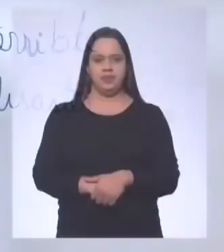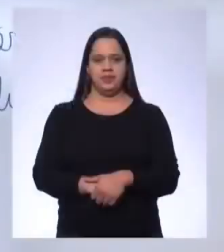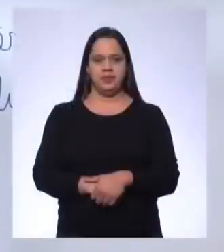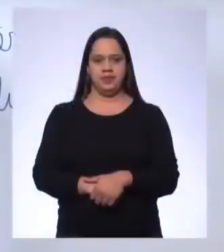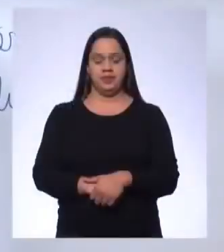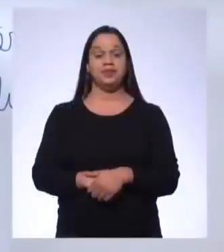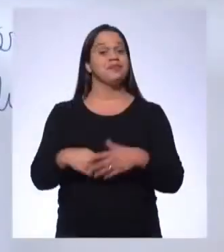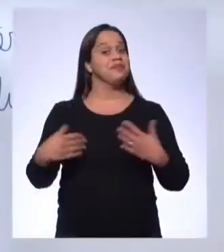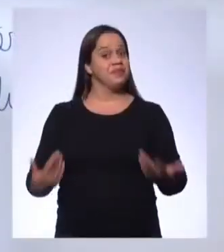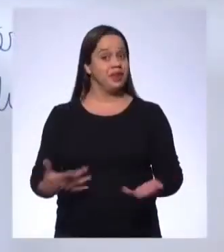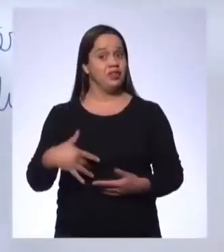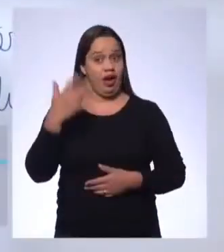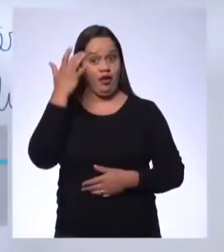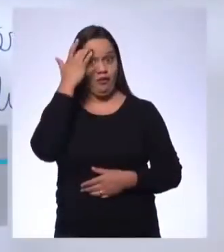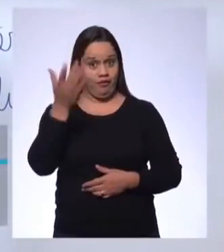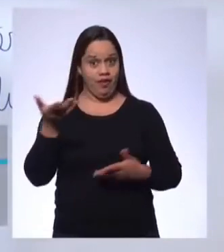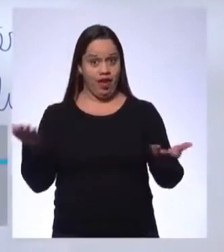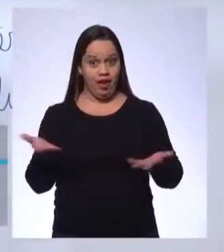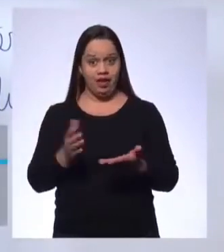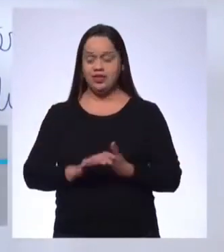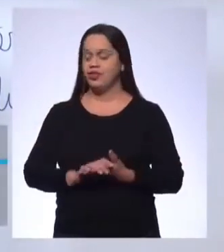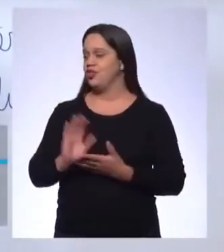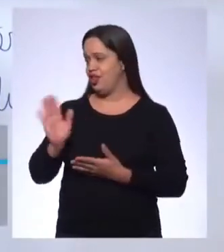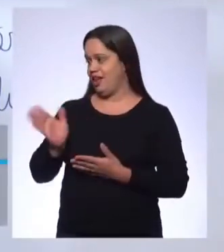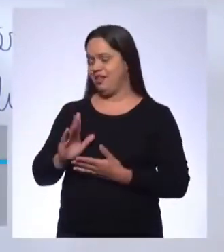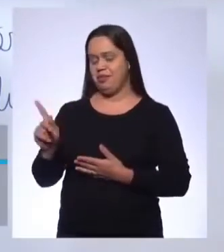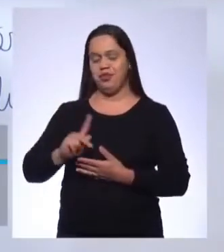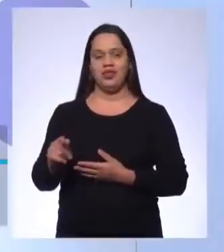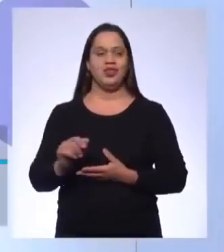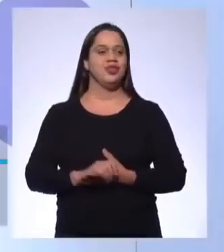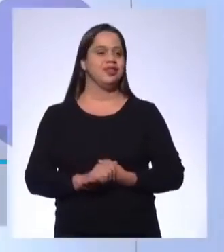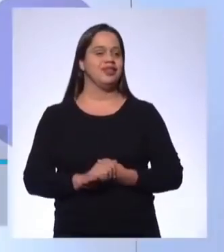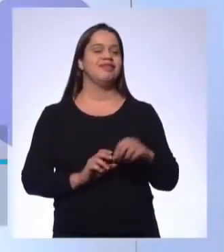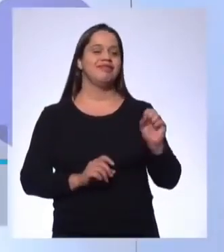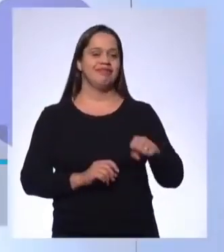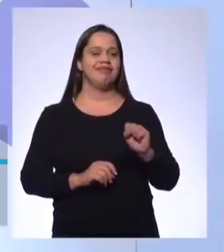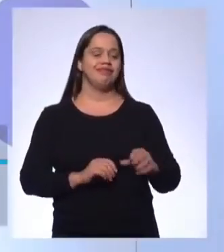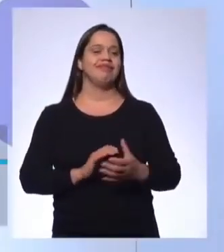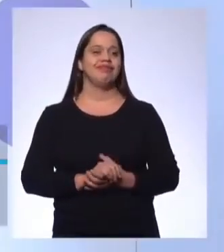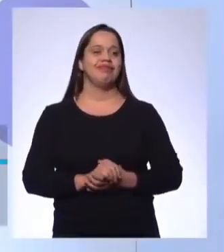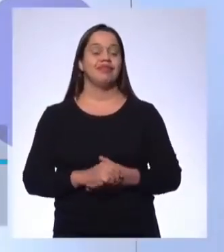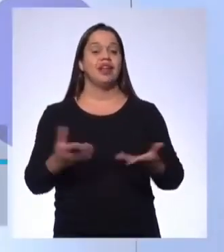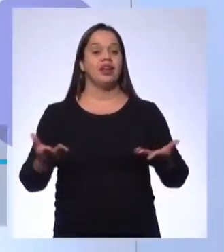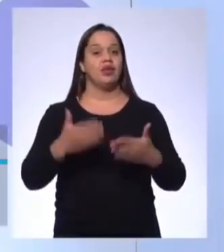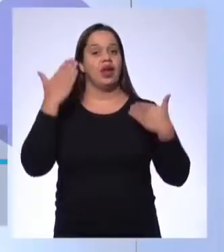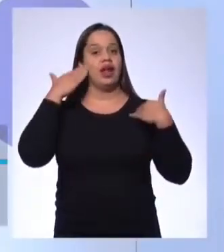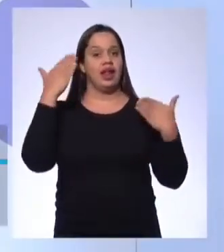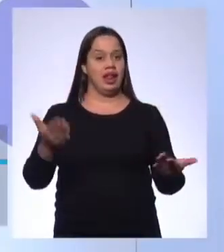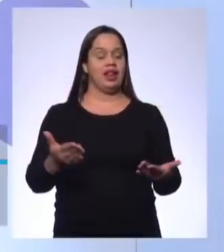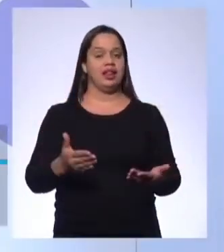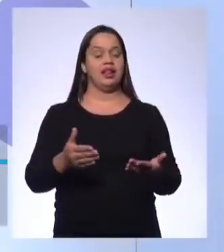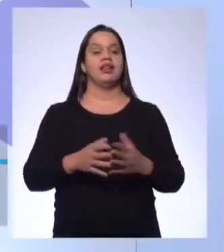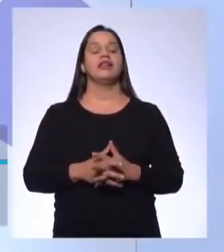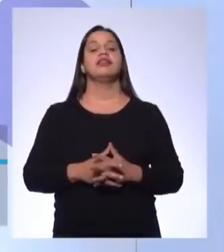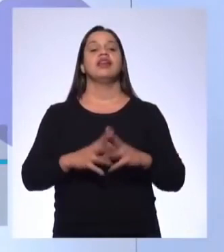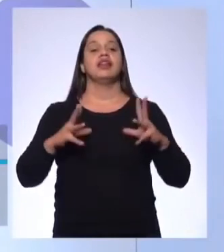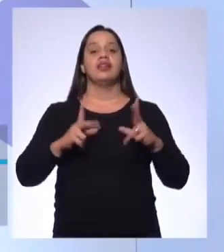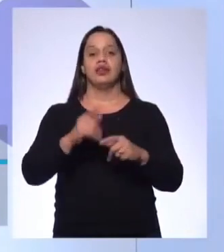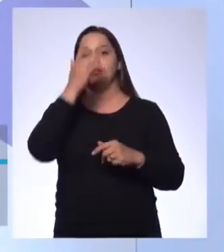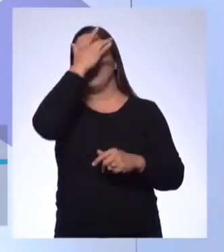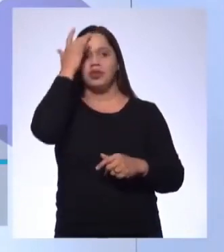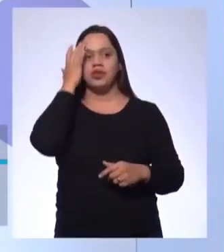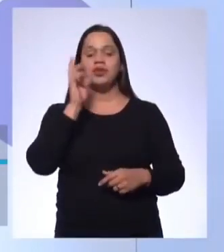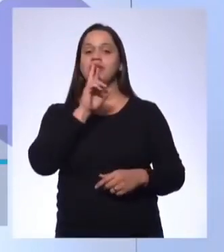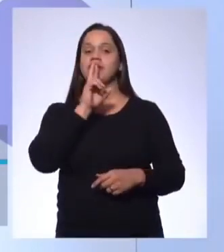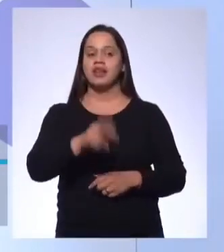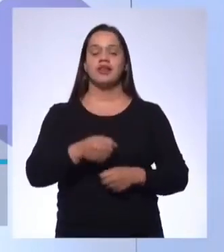Foi fácil? It's so easy, não foi? Foi bem fácil, né, Ed? Very easy. Agradecer ao pessoal que responde todas de uma vez, em vez de colocar só